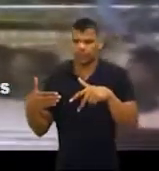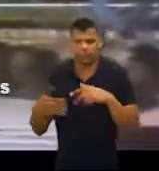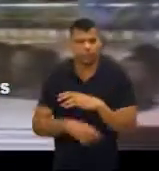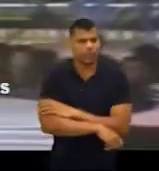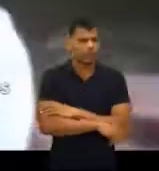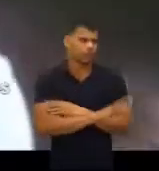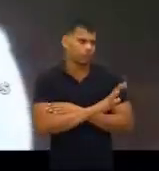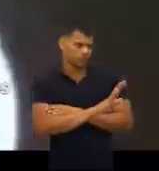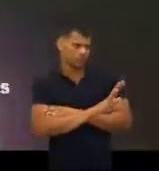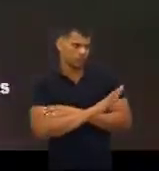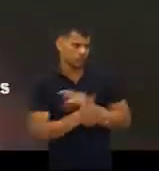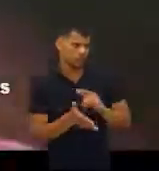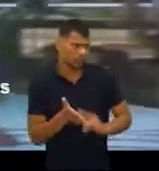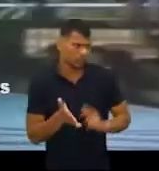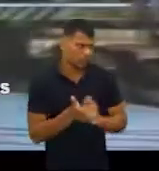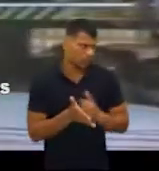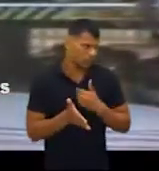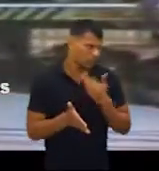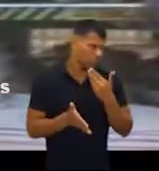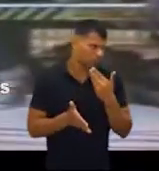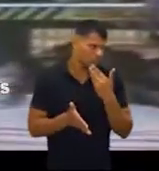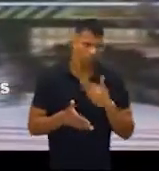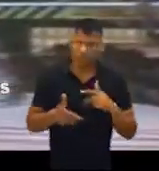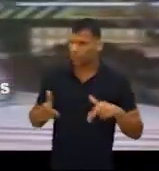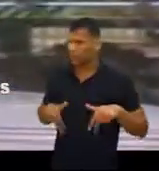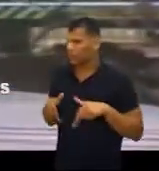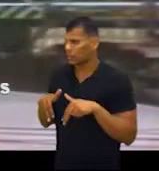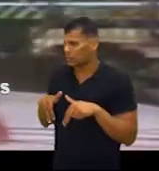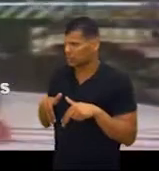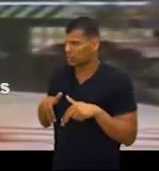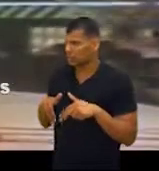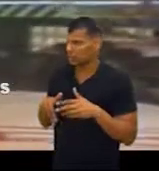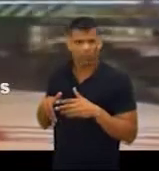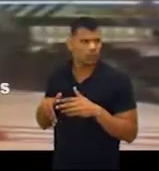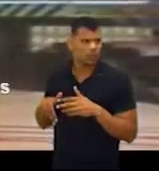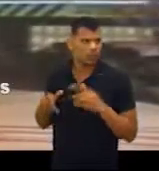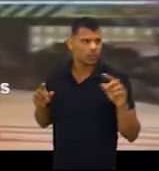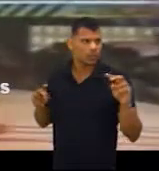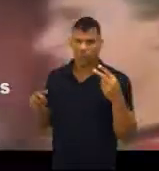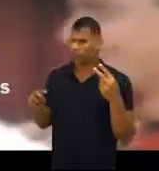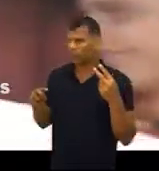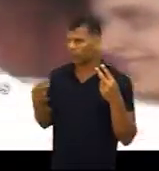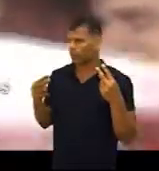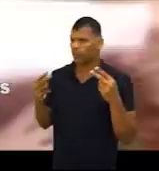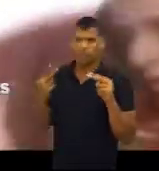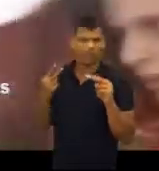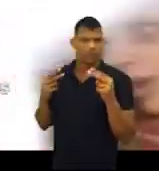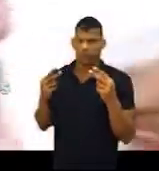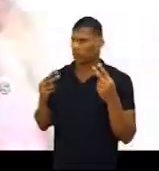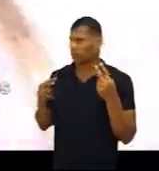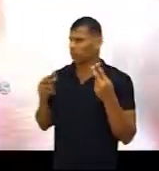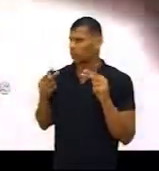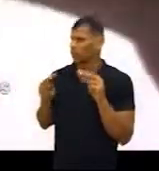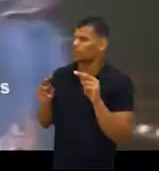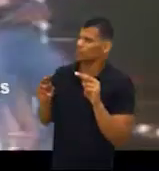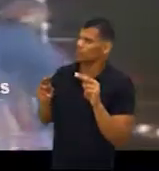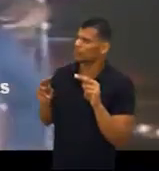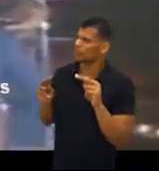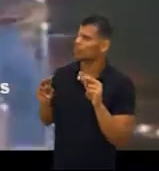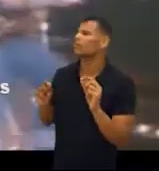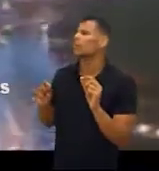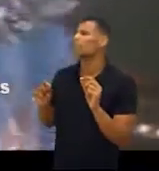foram barrados no baile, tratados como maus elementos, lá dentro rolando Bob